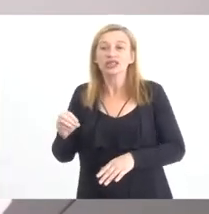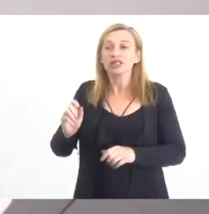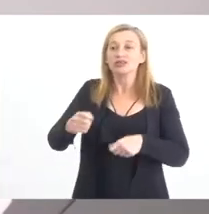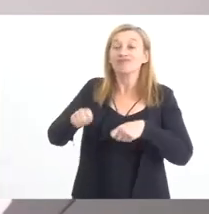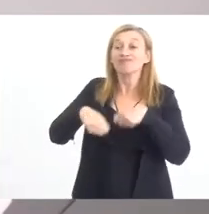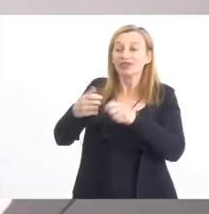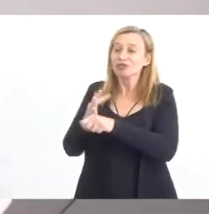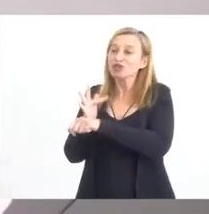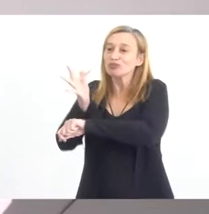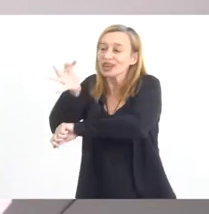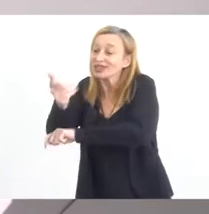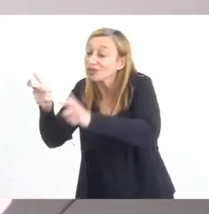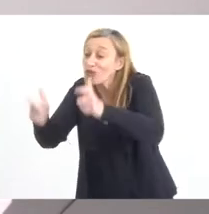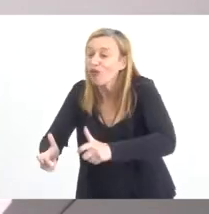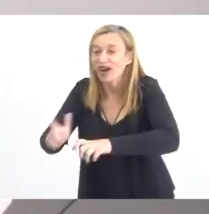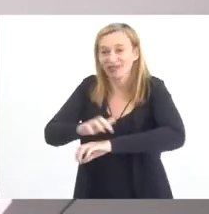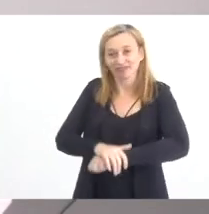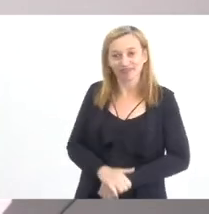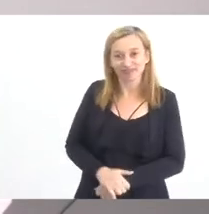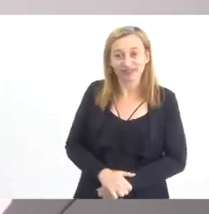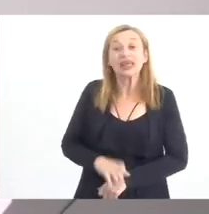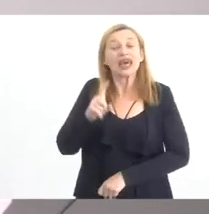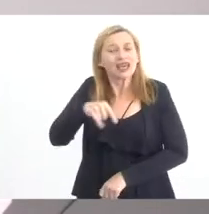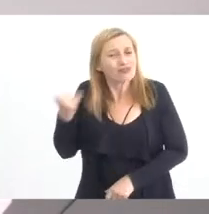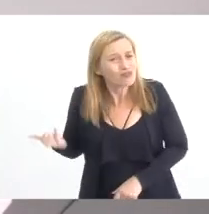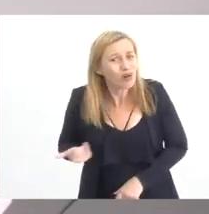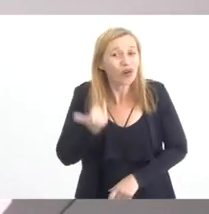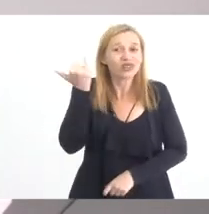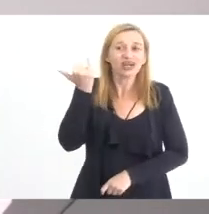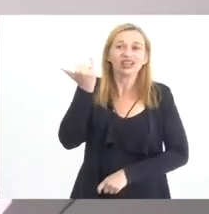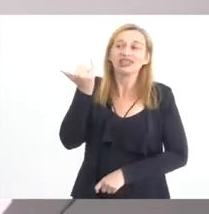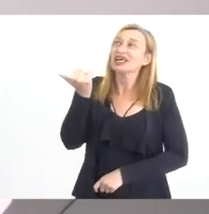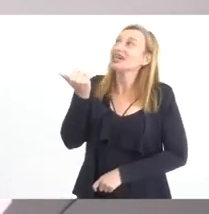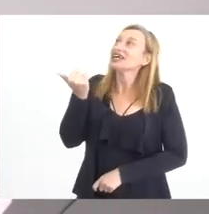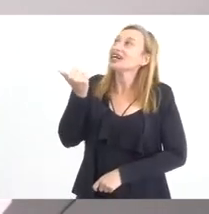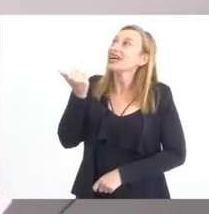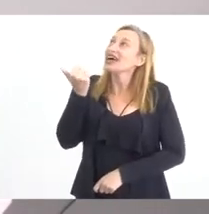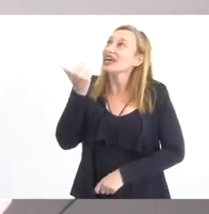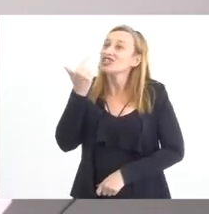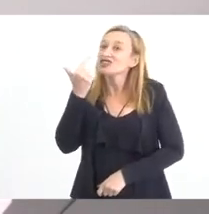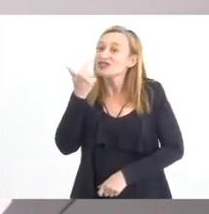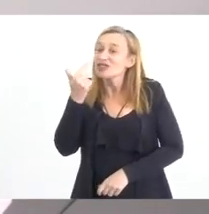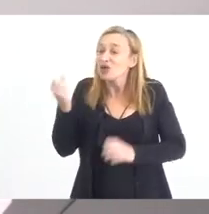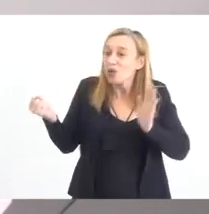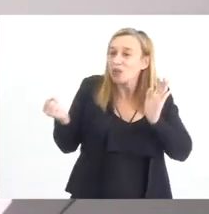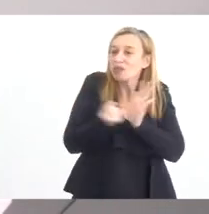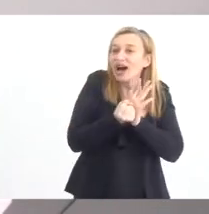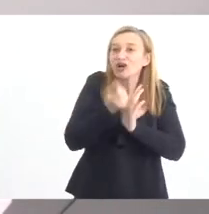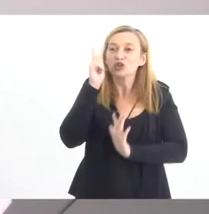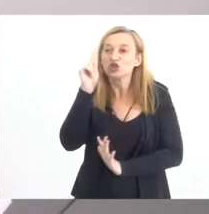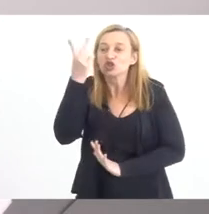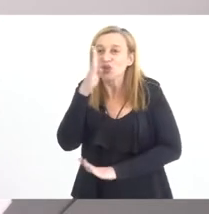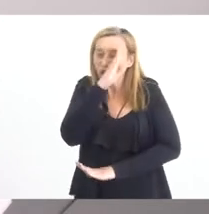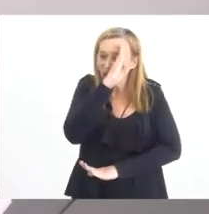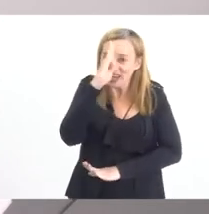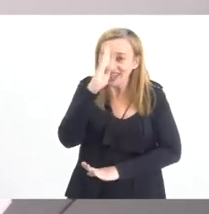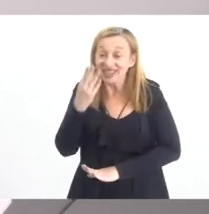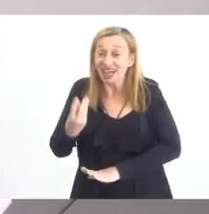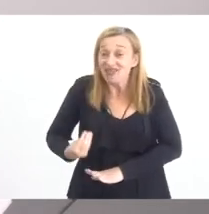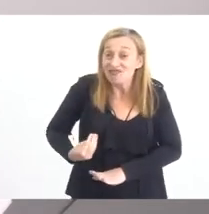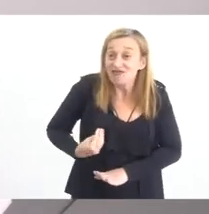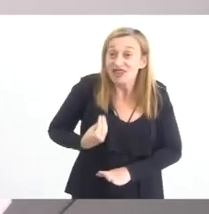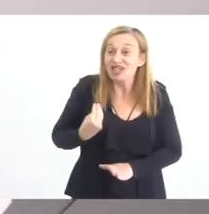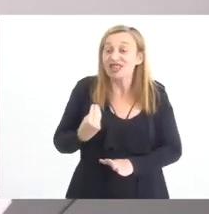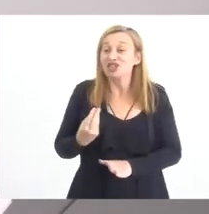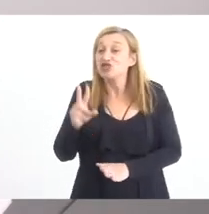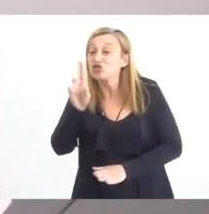à região da Zona Oeste. É importantíssimo a gente identificar como um marco histórico acadêmico a presença